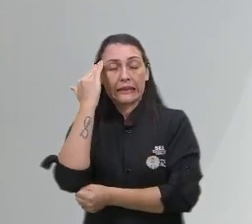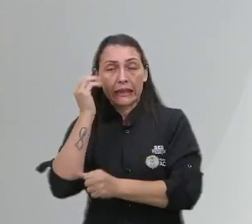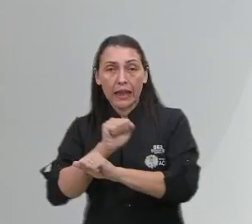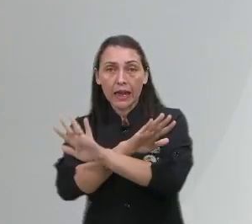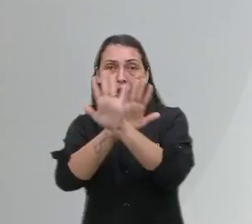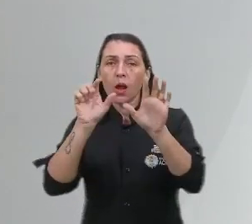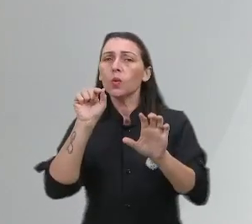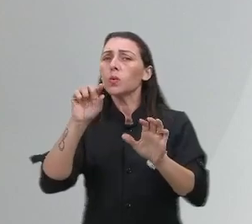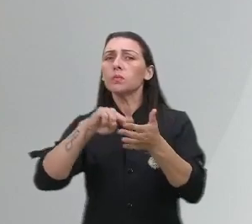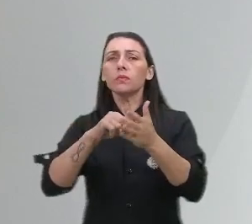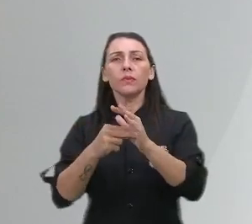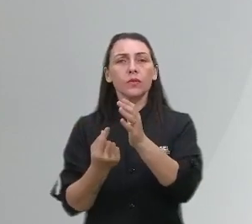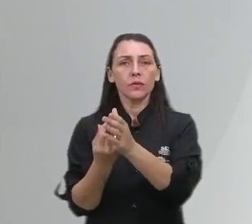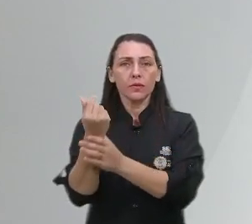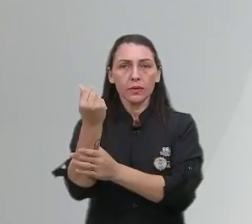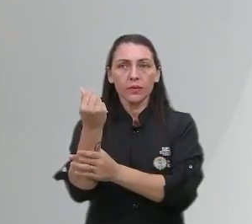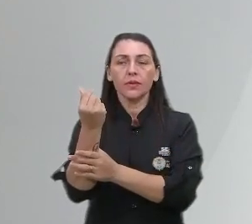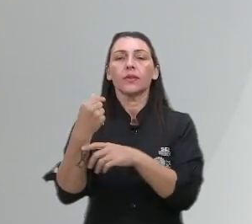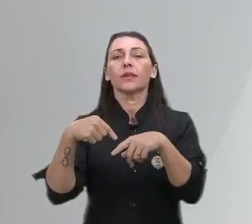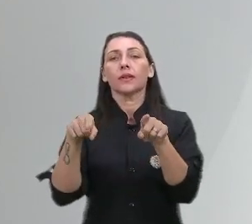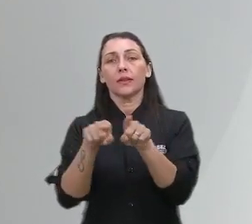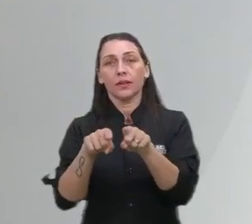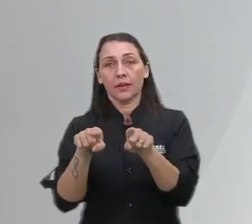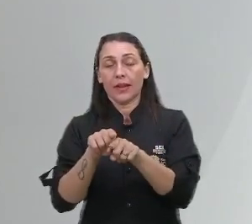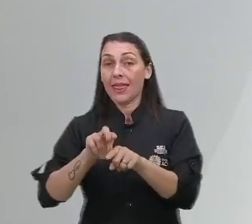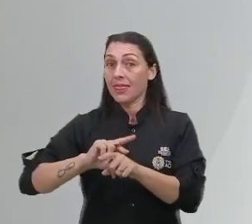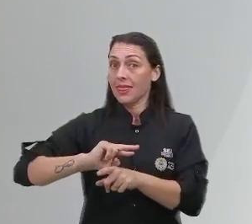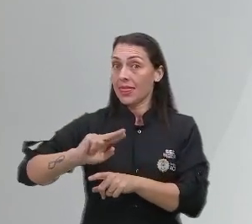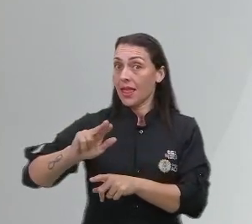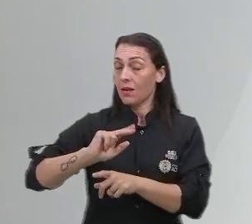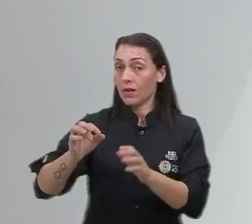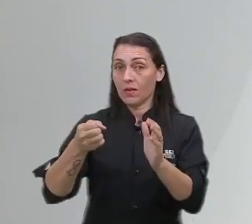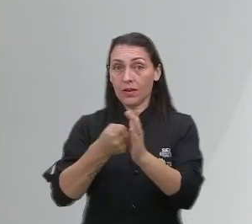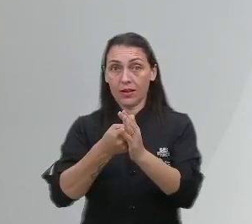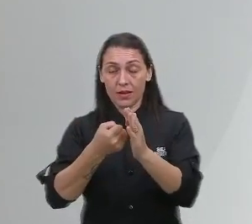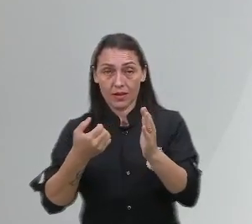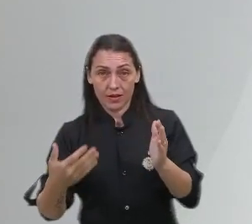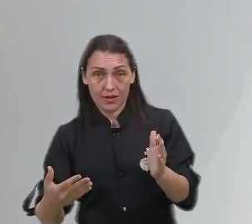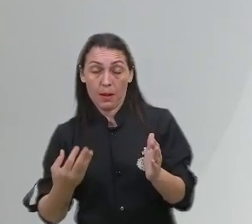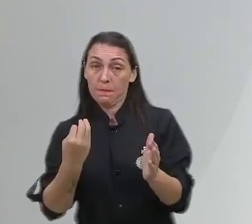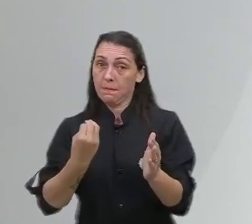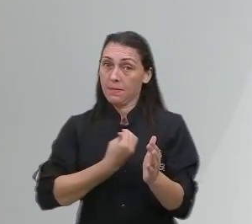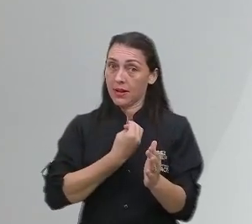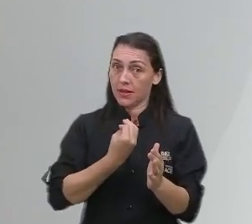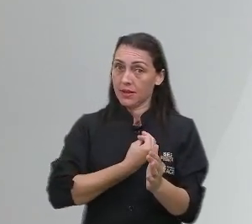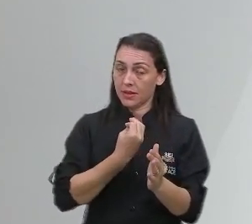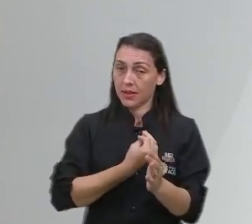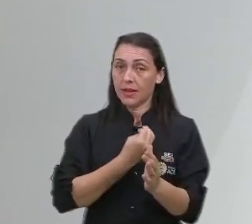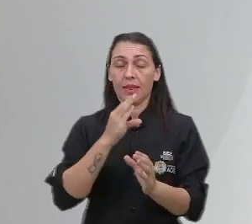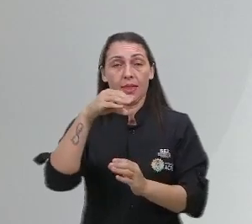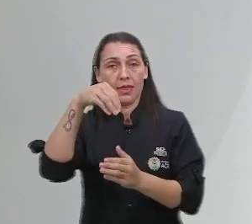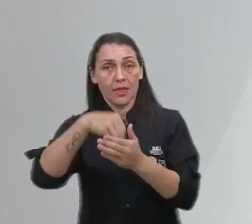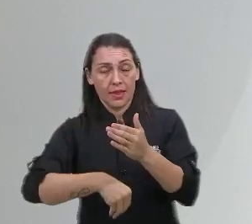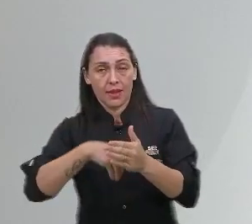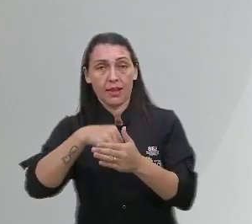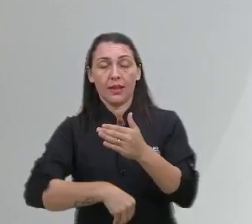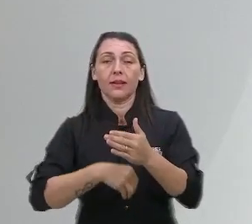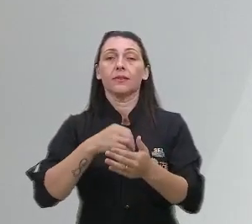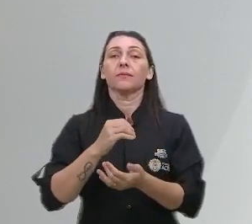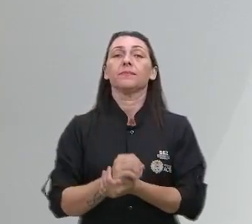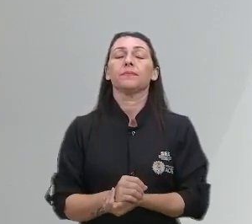o que é o capitalismo. Logo, essa daqui não é uma característica presente dentro